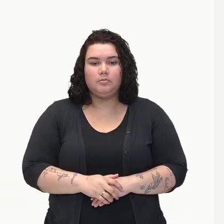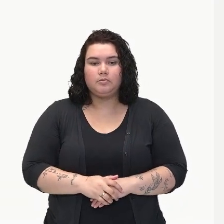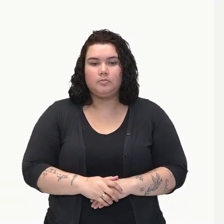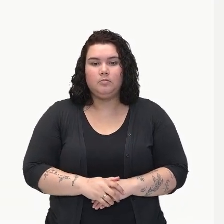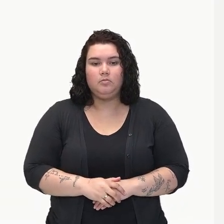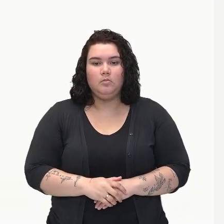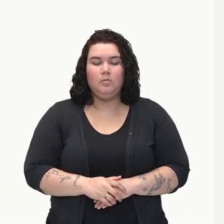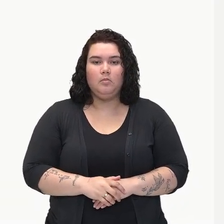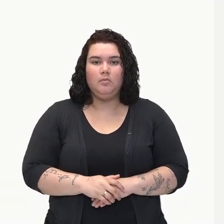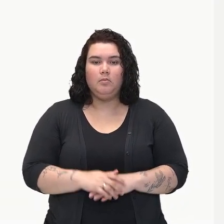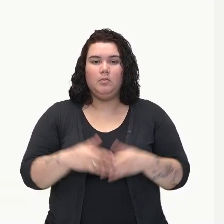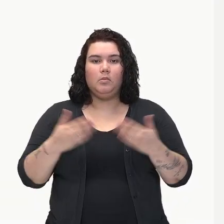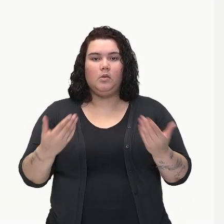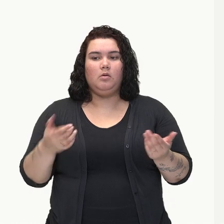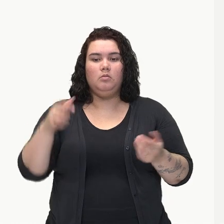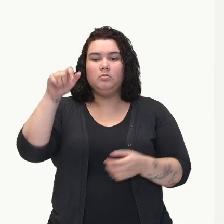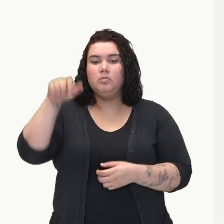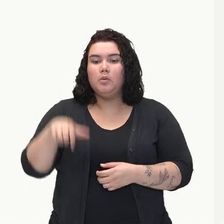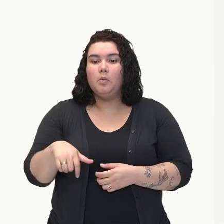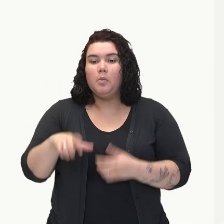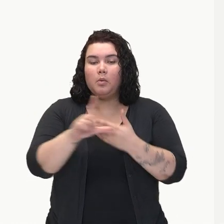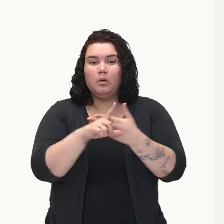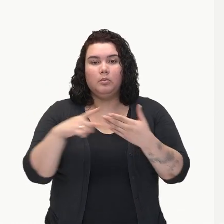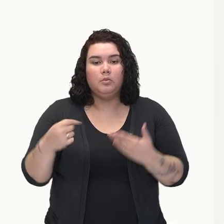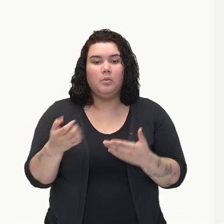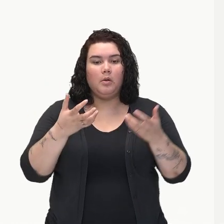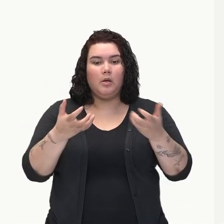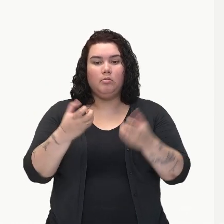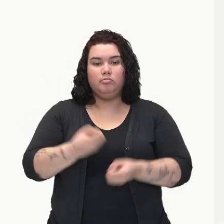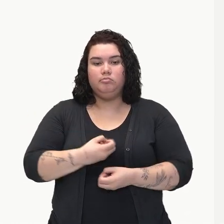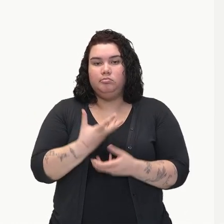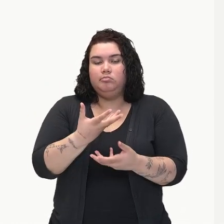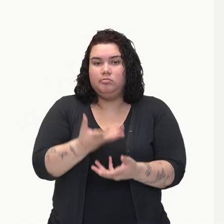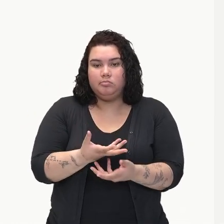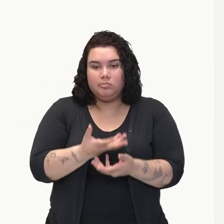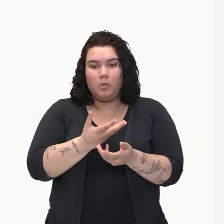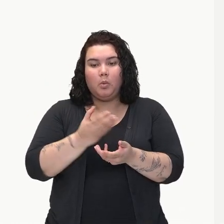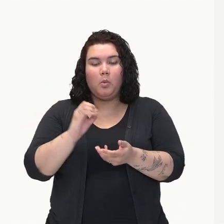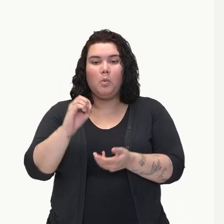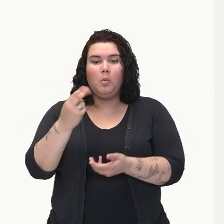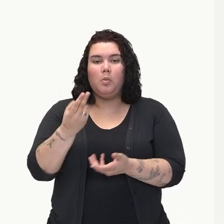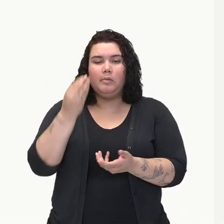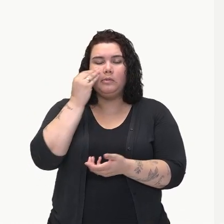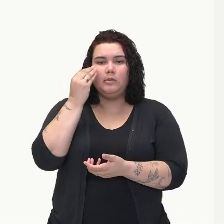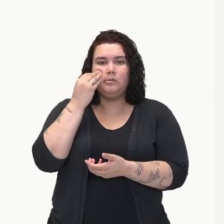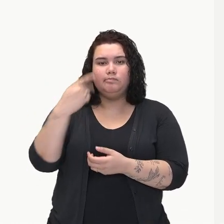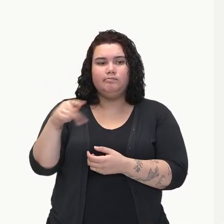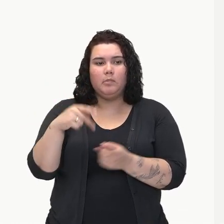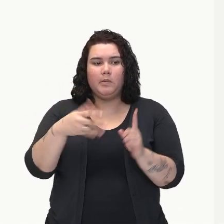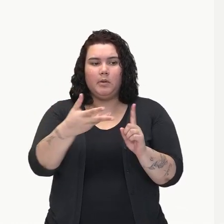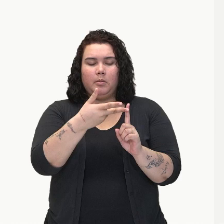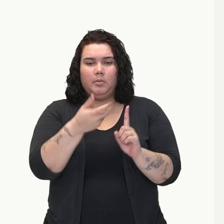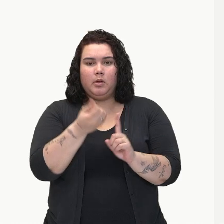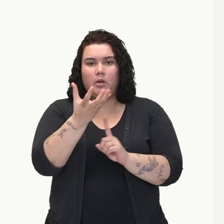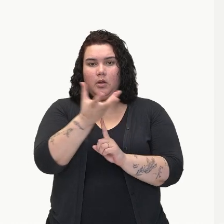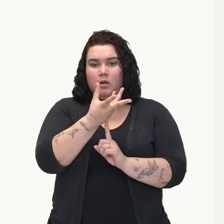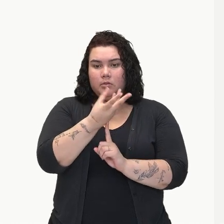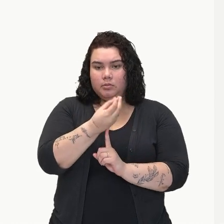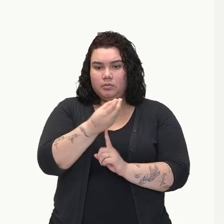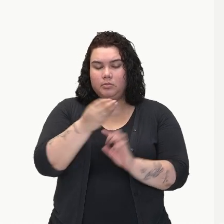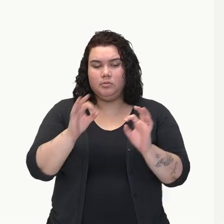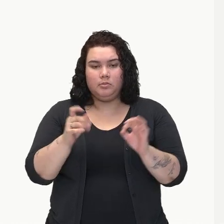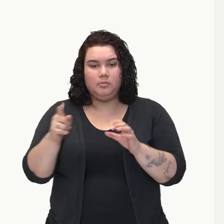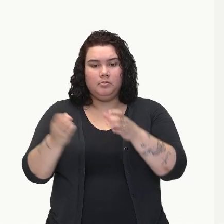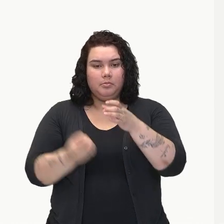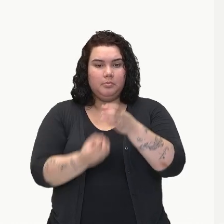Alguém, um escritor, ele quer expressar algo, ou então ele quer testar as suas habilidades de artista, ele vai